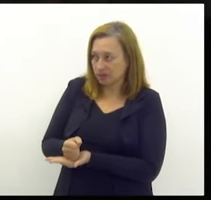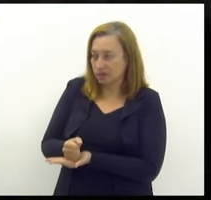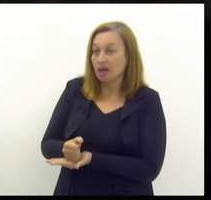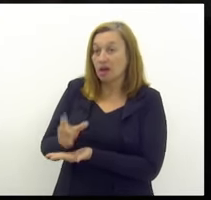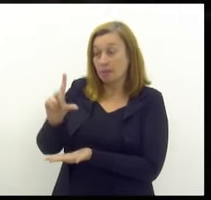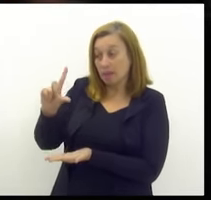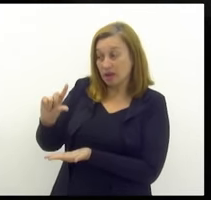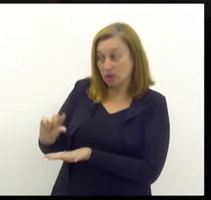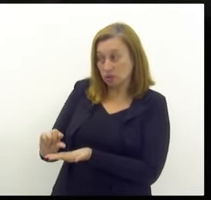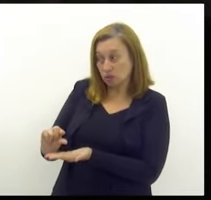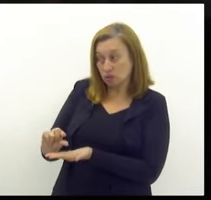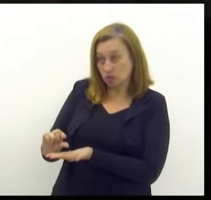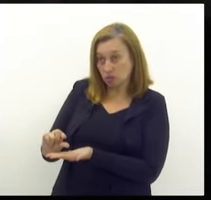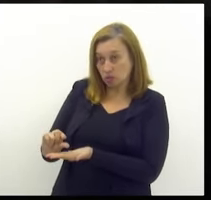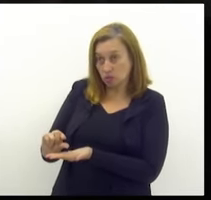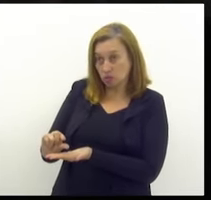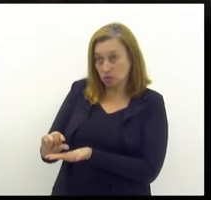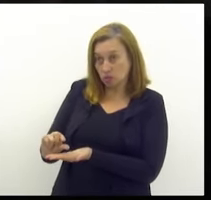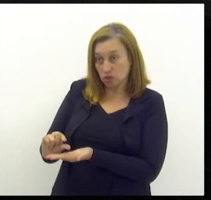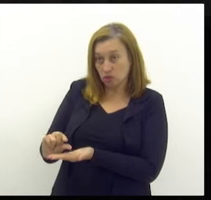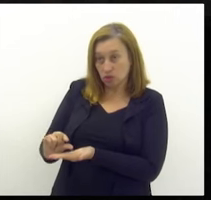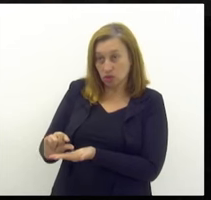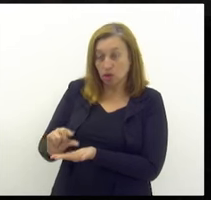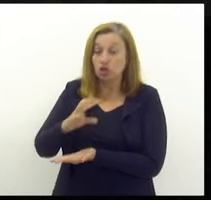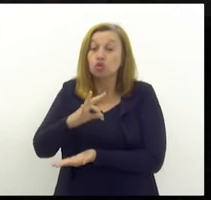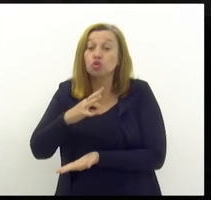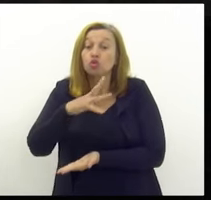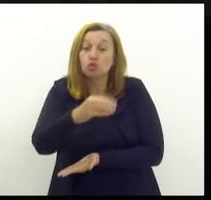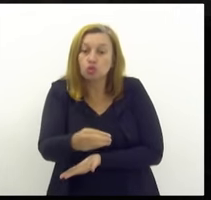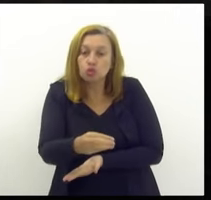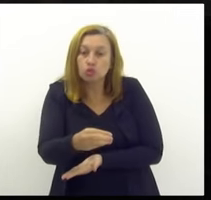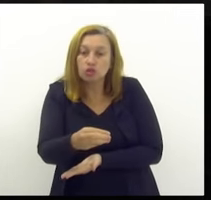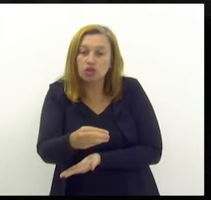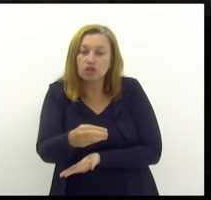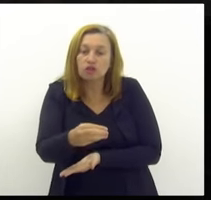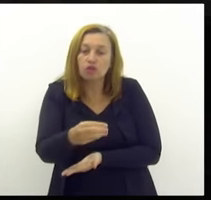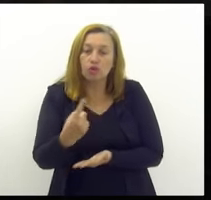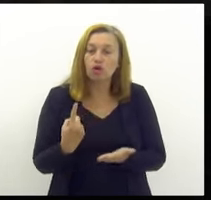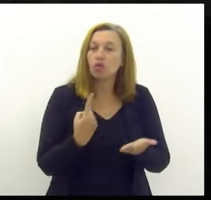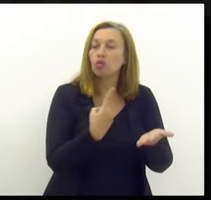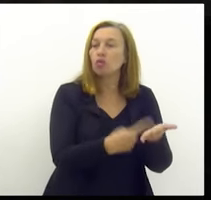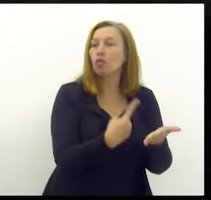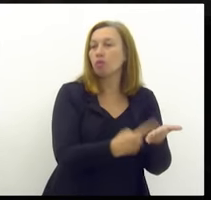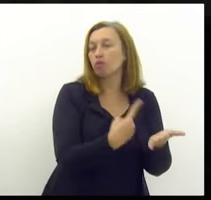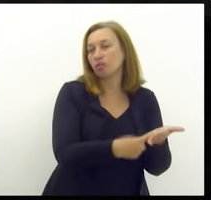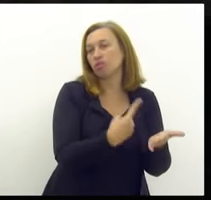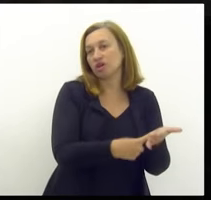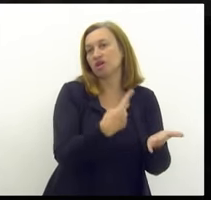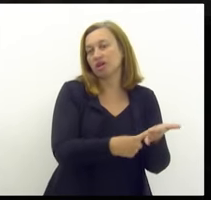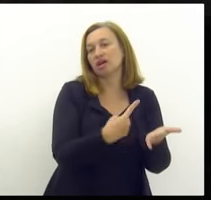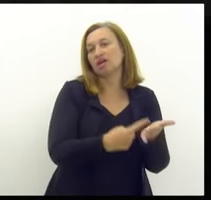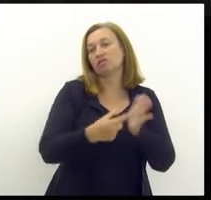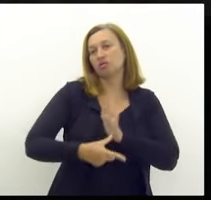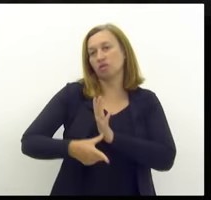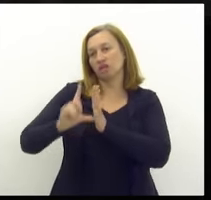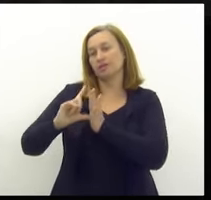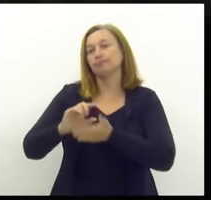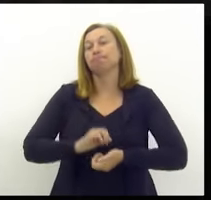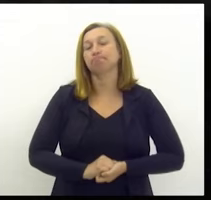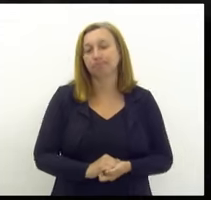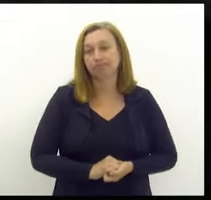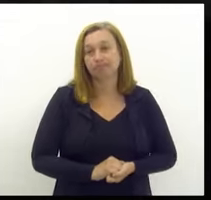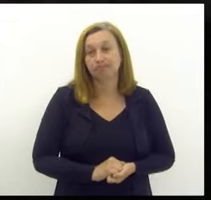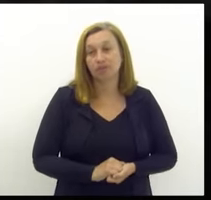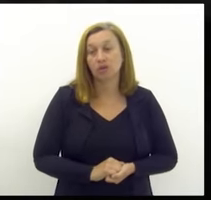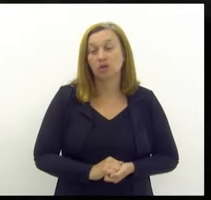menos tudo aquilo que foi compromissado Isto é o